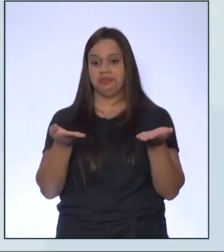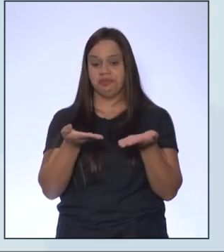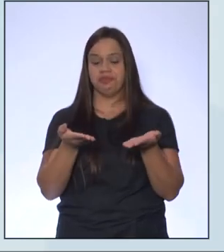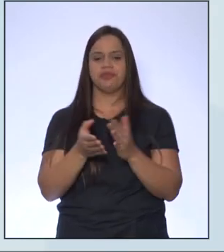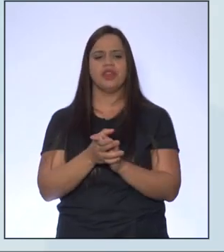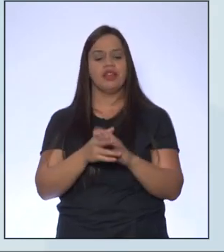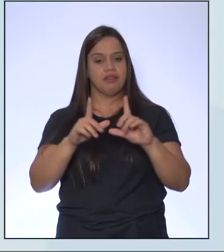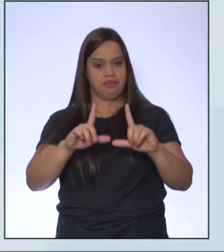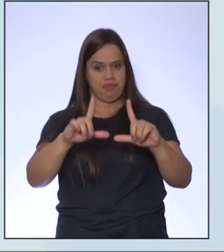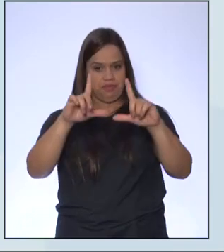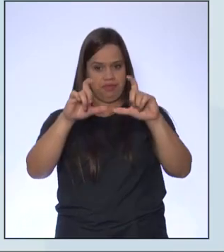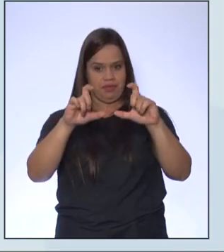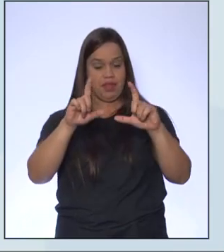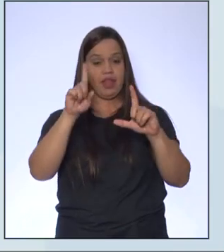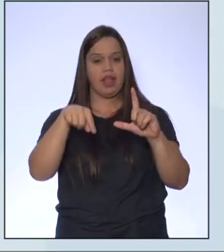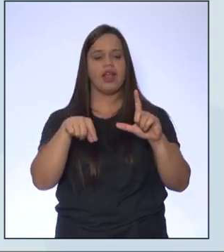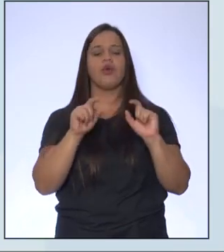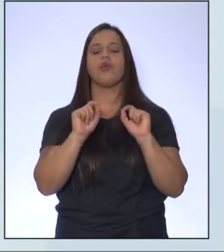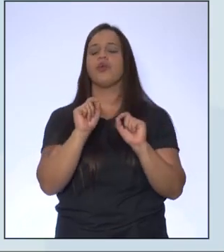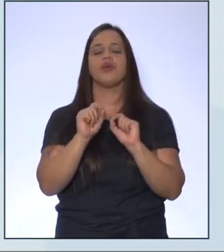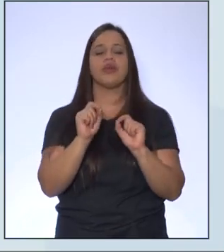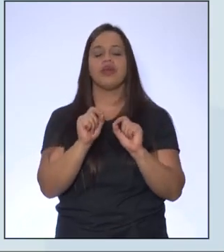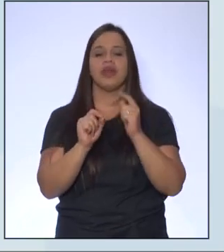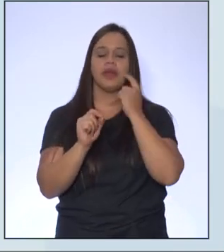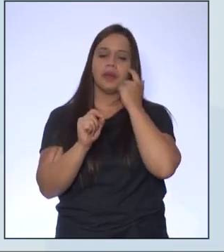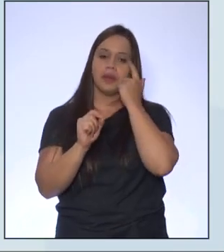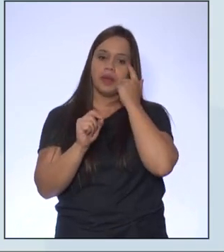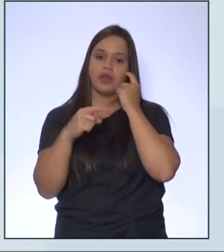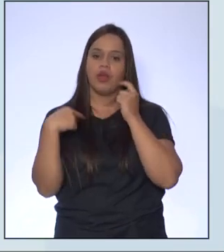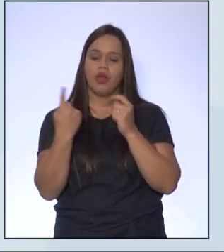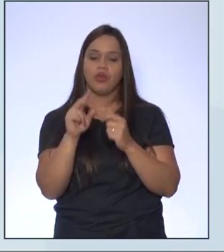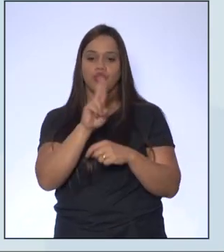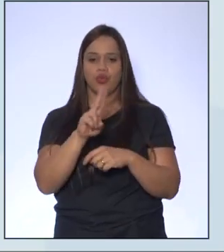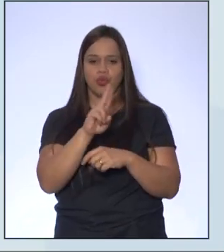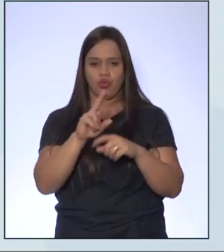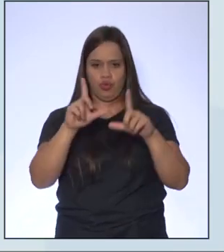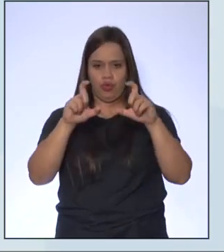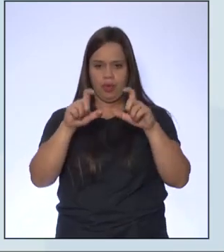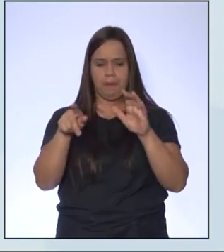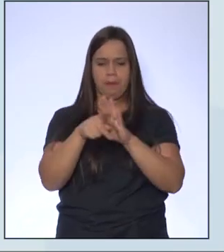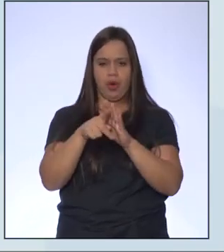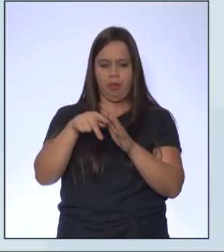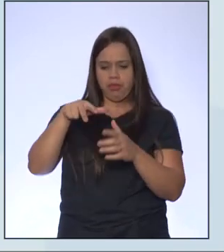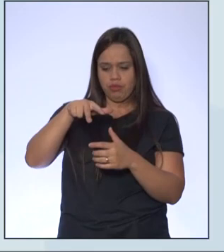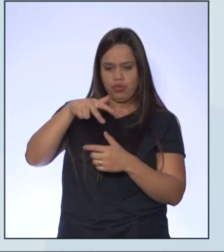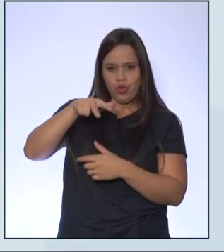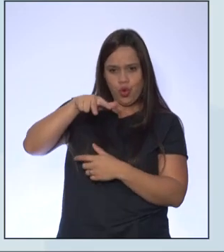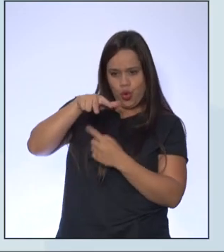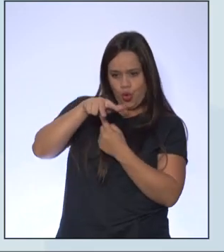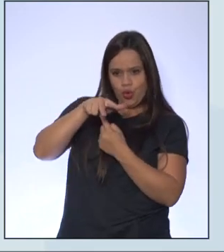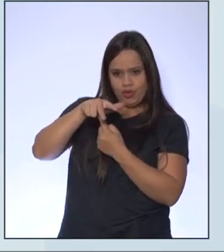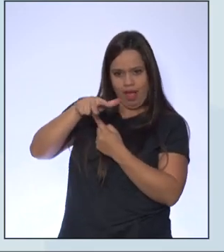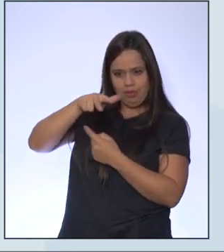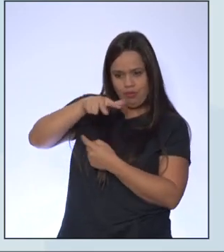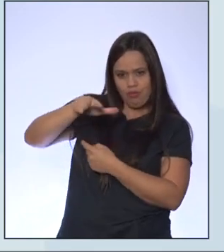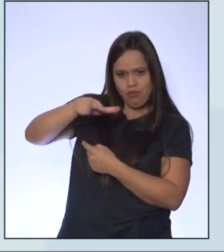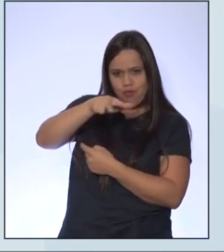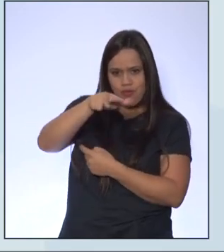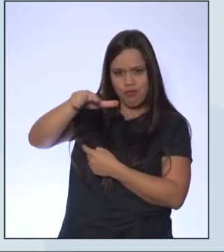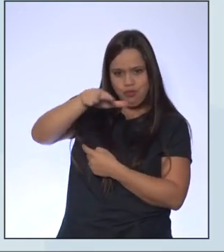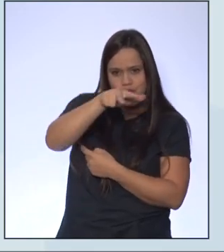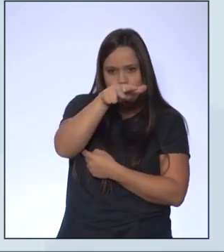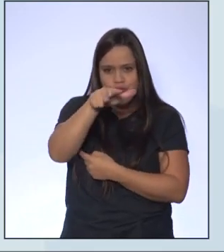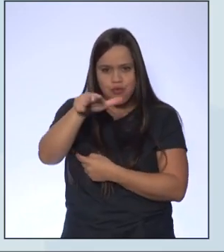já é uma fotografia, né? A gente usou um equipamento que é um drone para captar uma imagem como